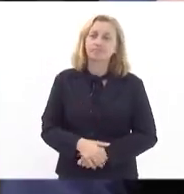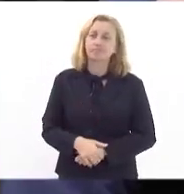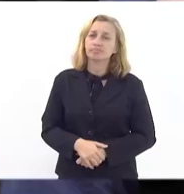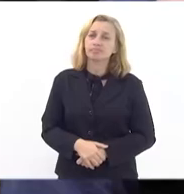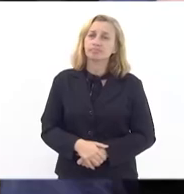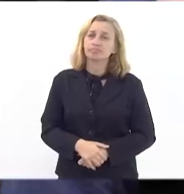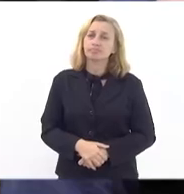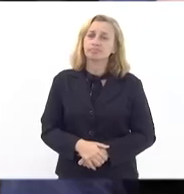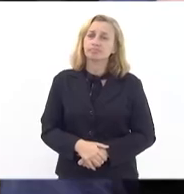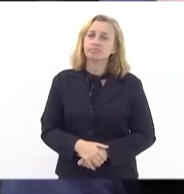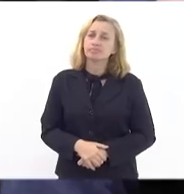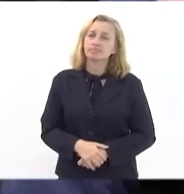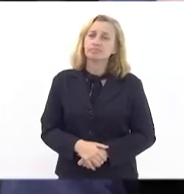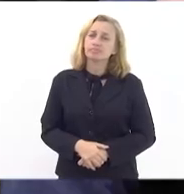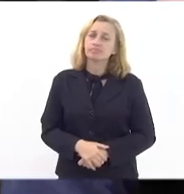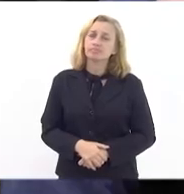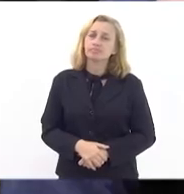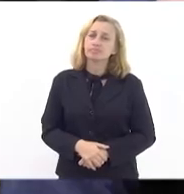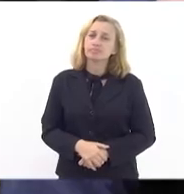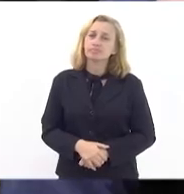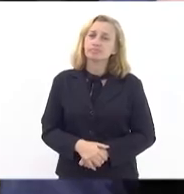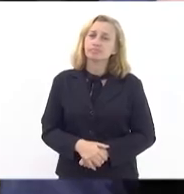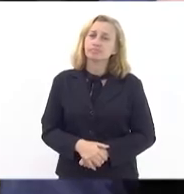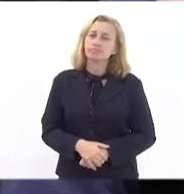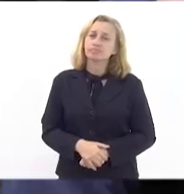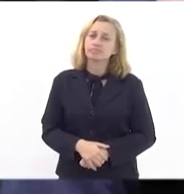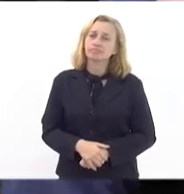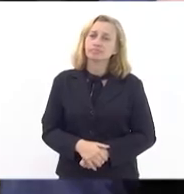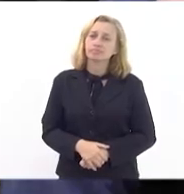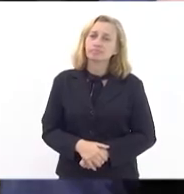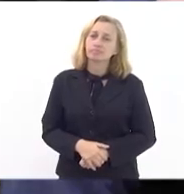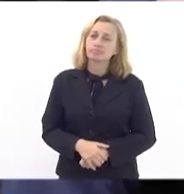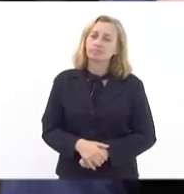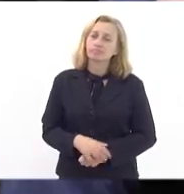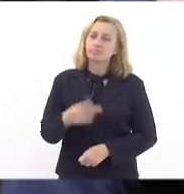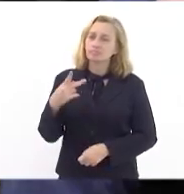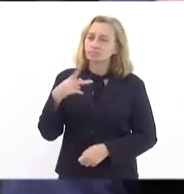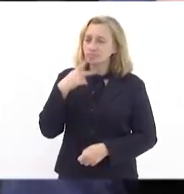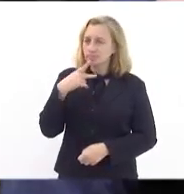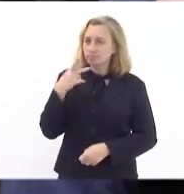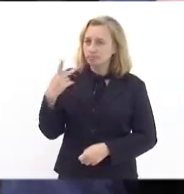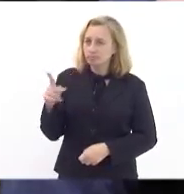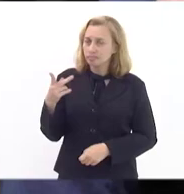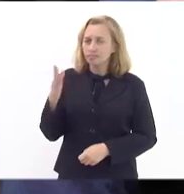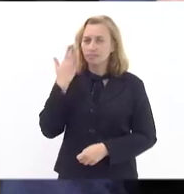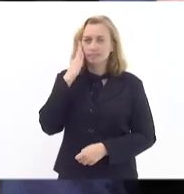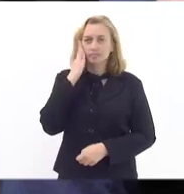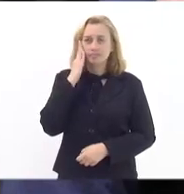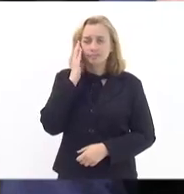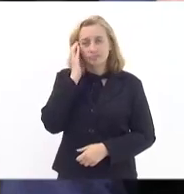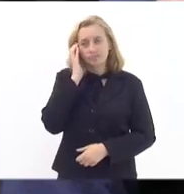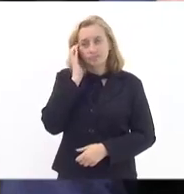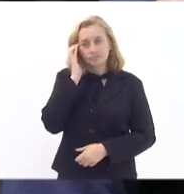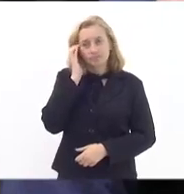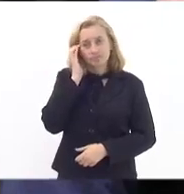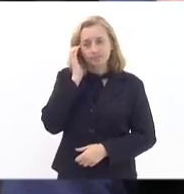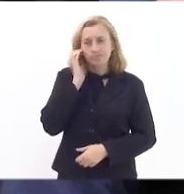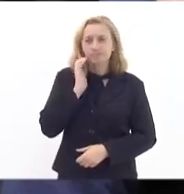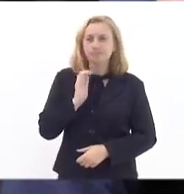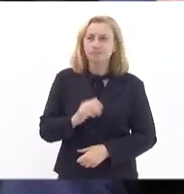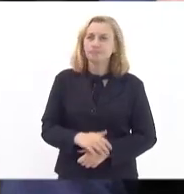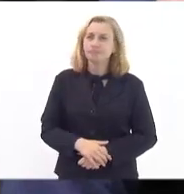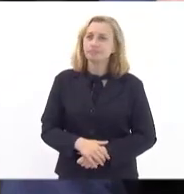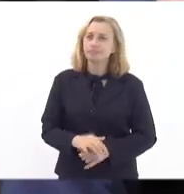só Leonardo é que na sua exposição deu para depreender que o só